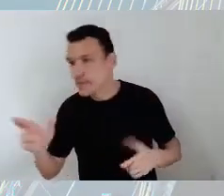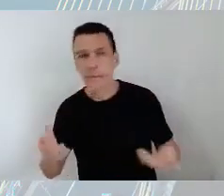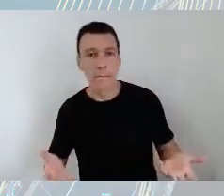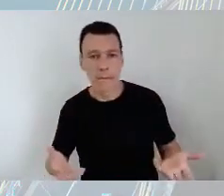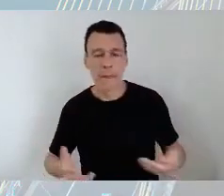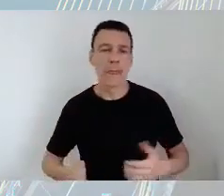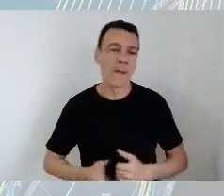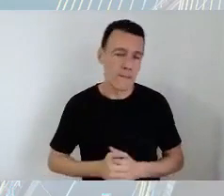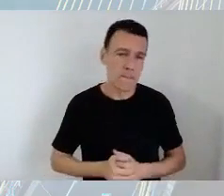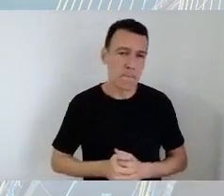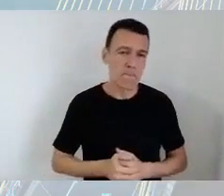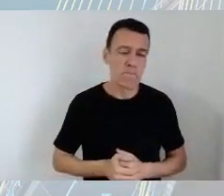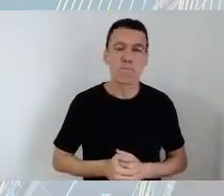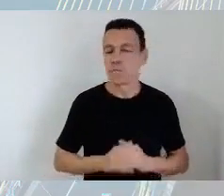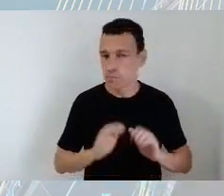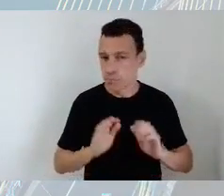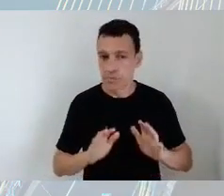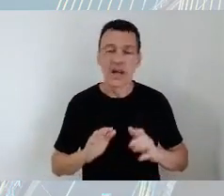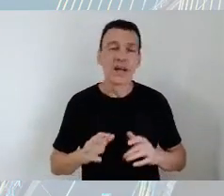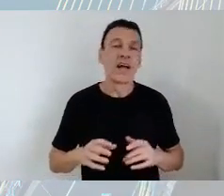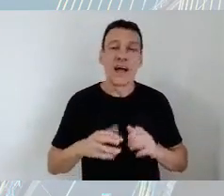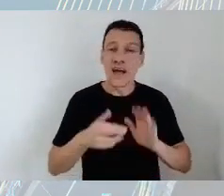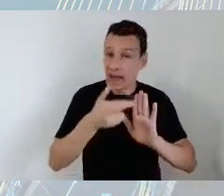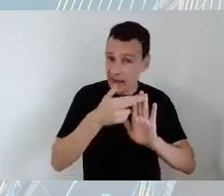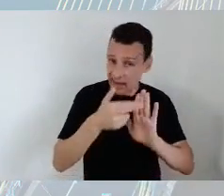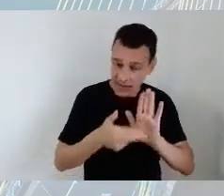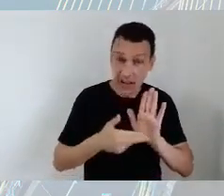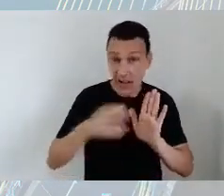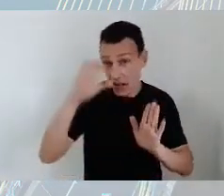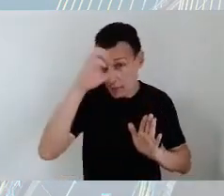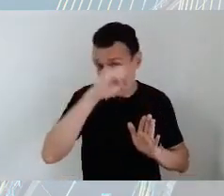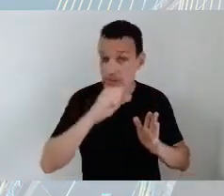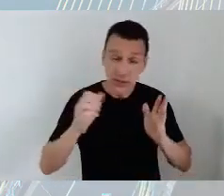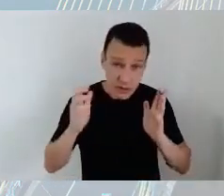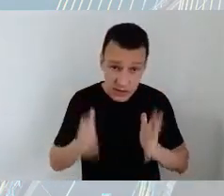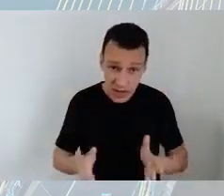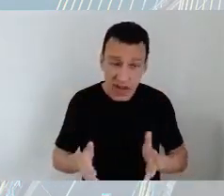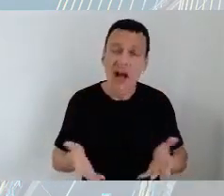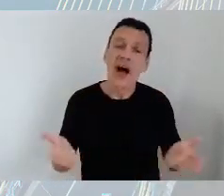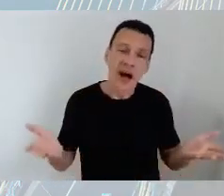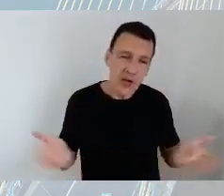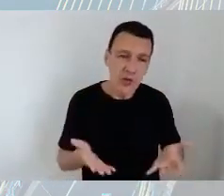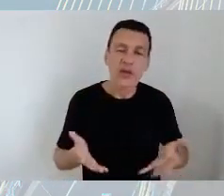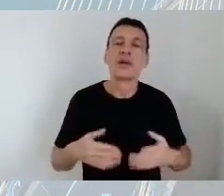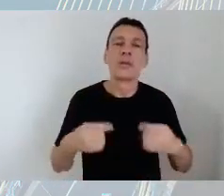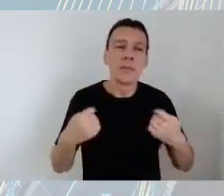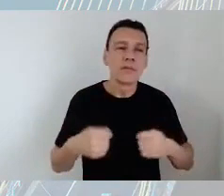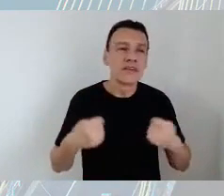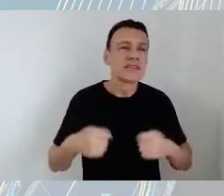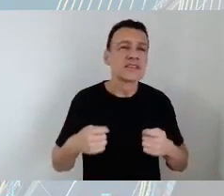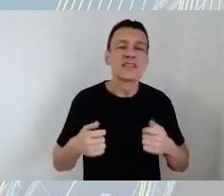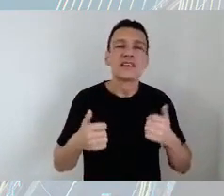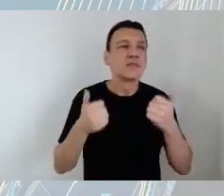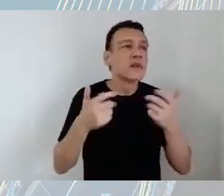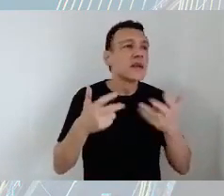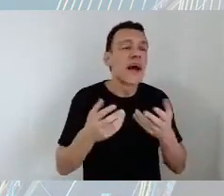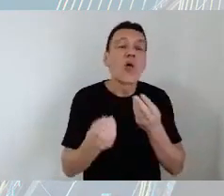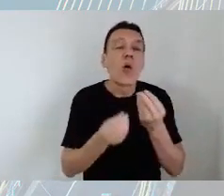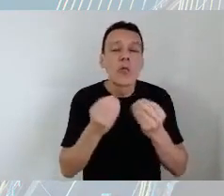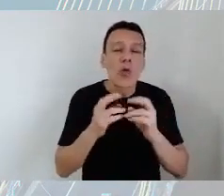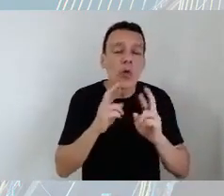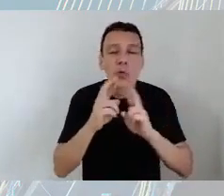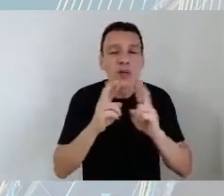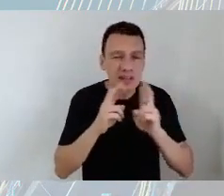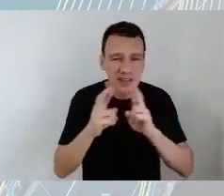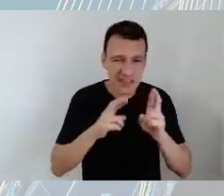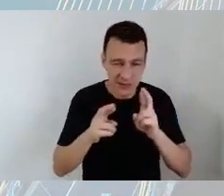para usar o LLM, o ChatGPT, eu preciso definir como é que rola a parte da comunicação do chatbot em si. Tá? Essa